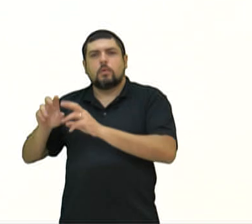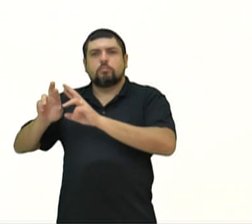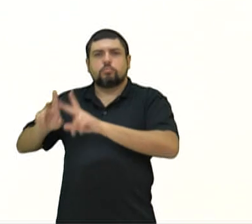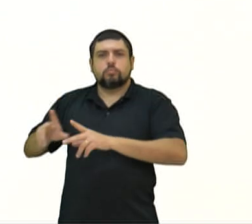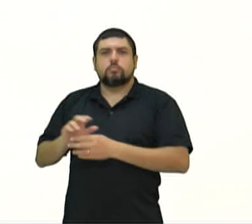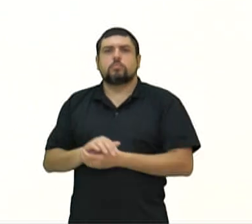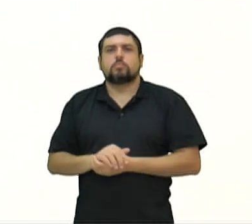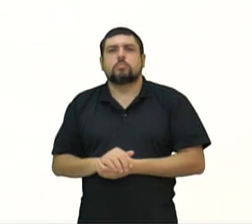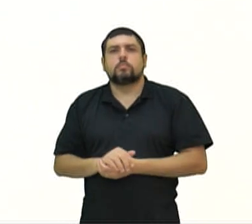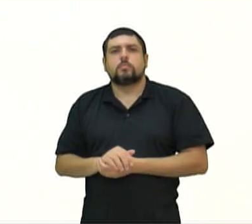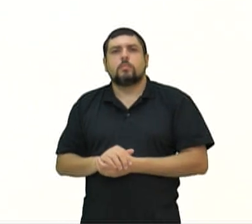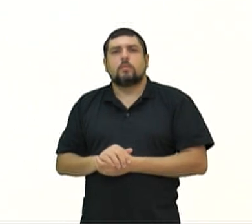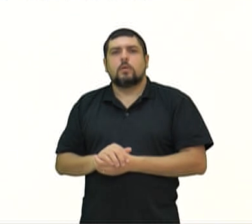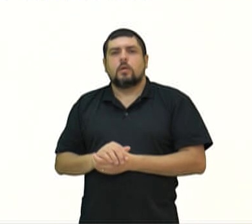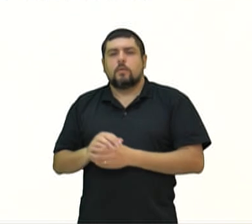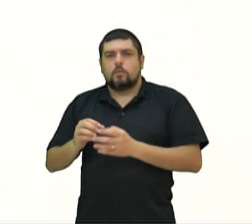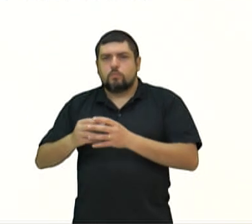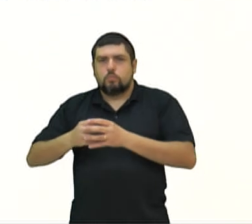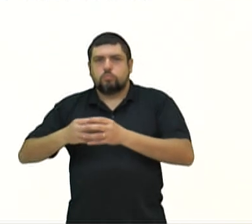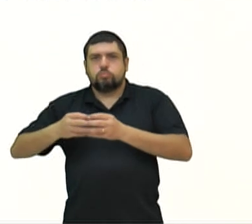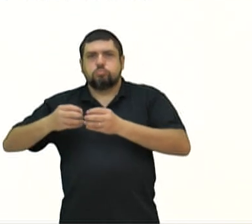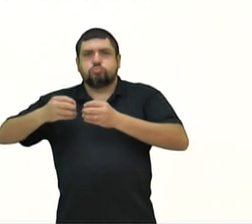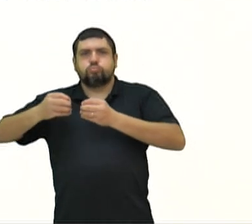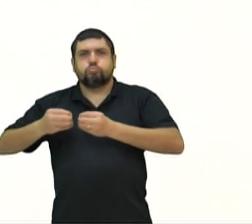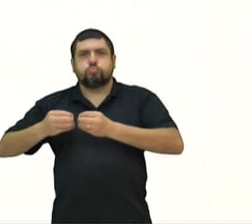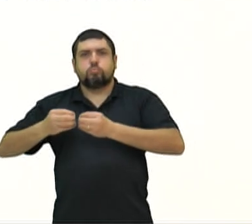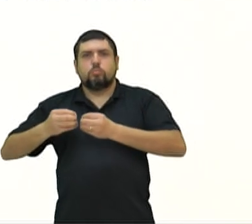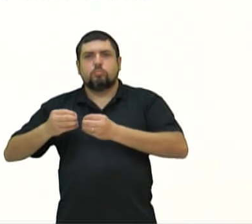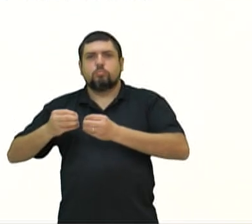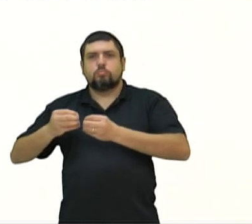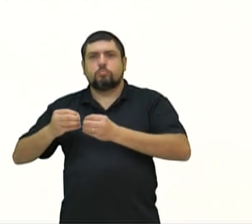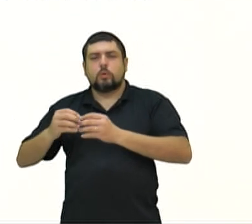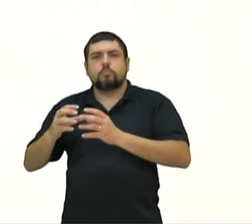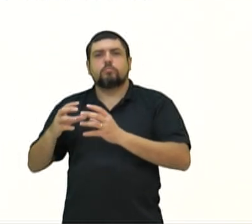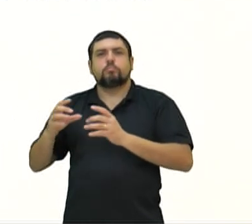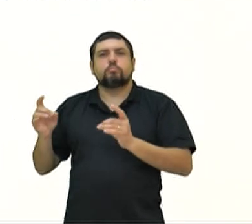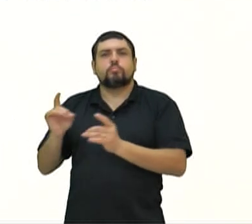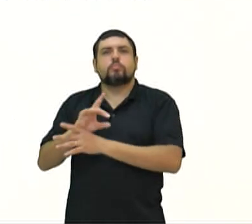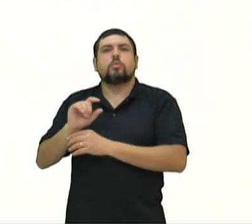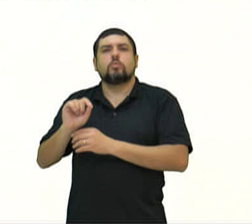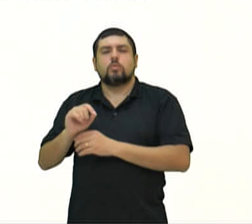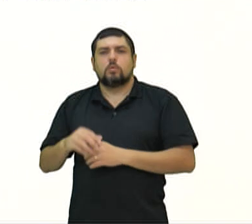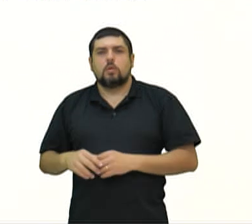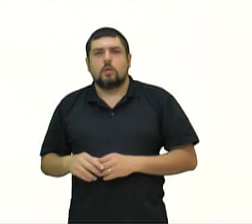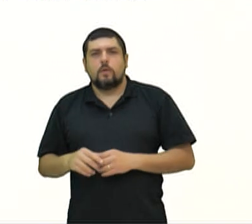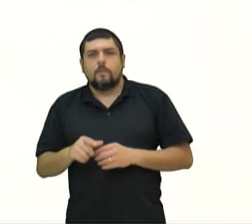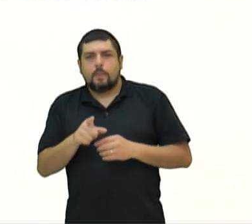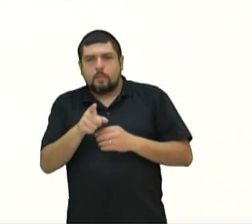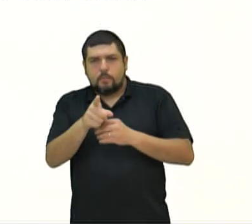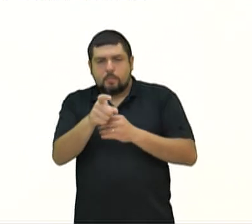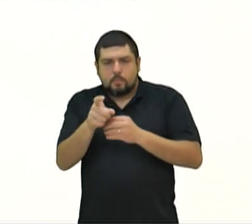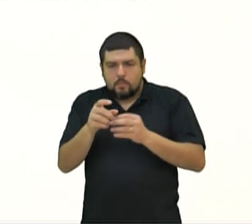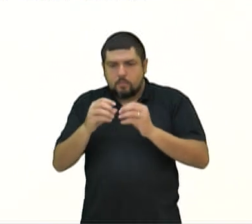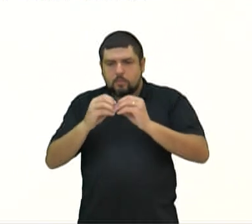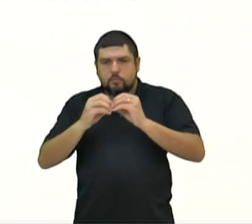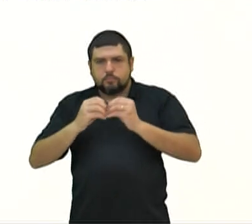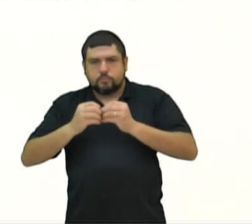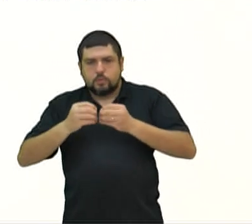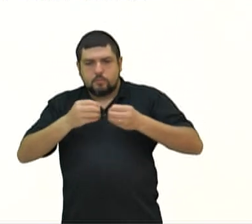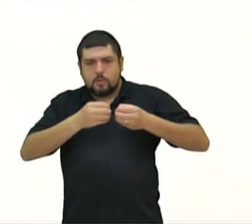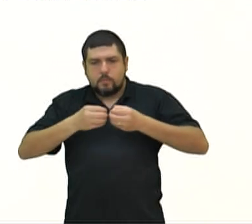fase de maturação, ocorre, letra A, divisão de 2 espermatócitos secundários em